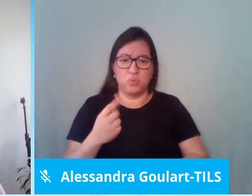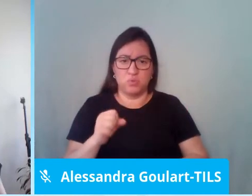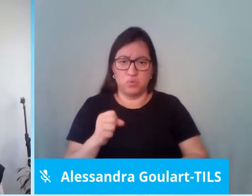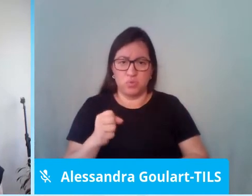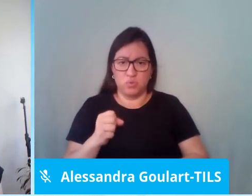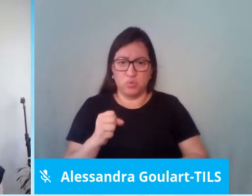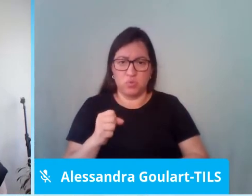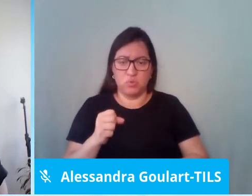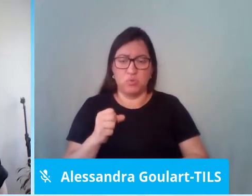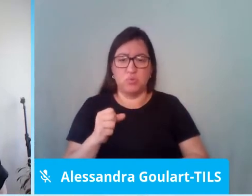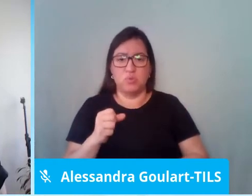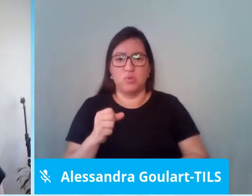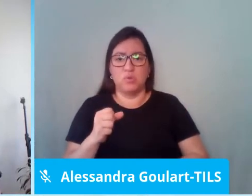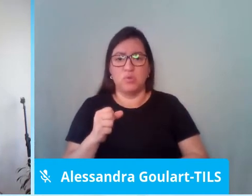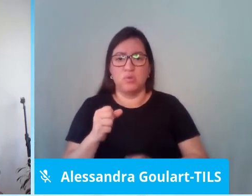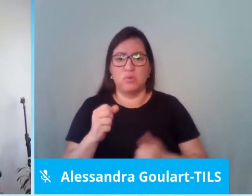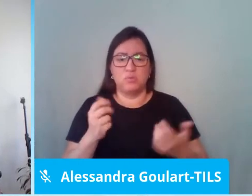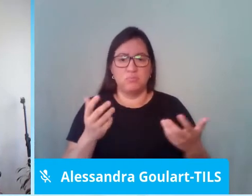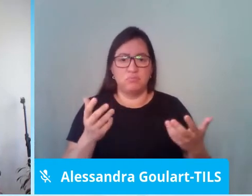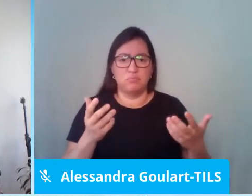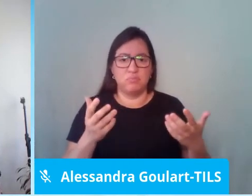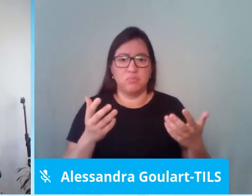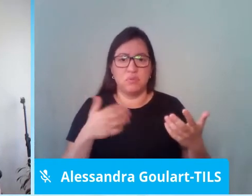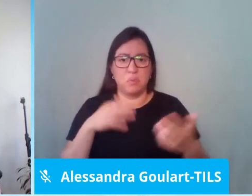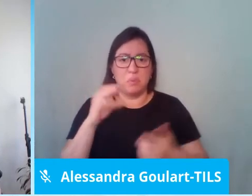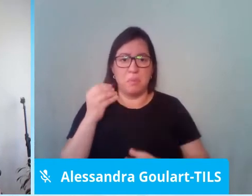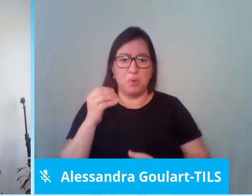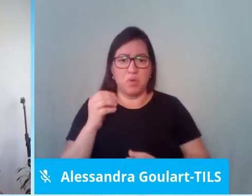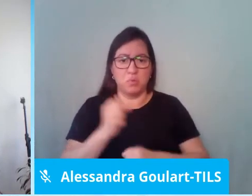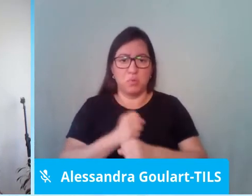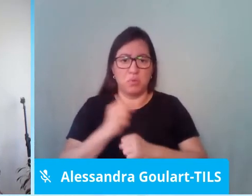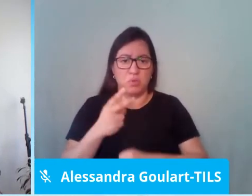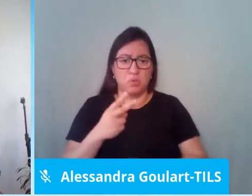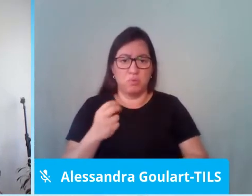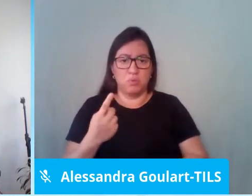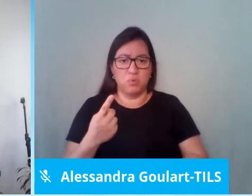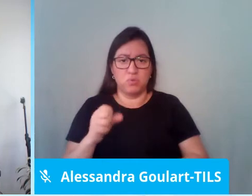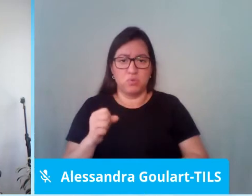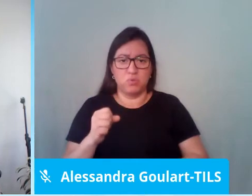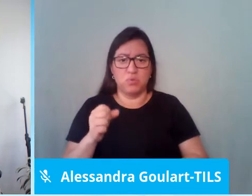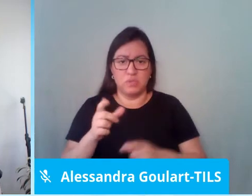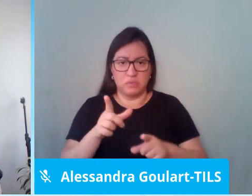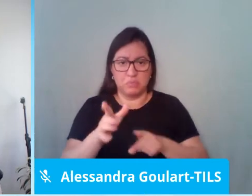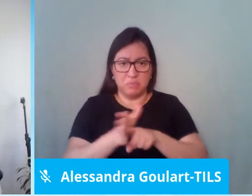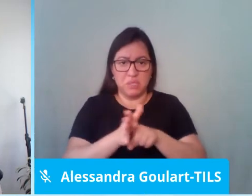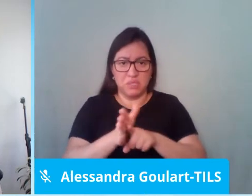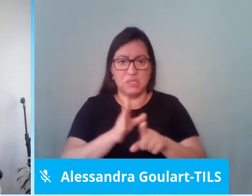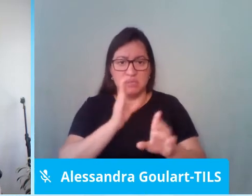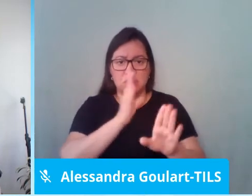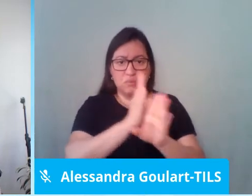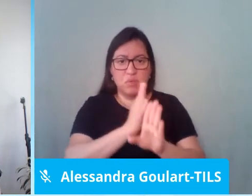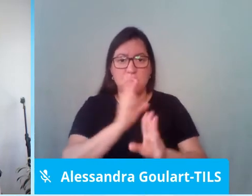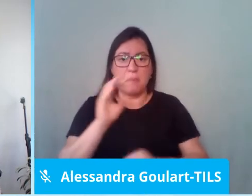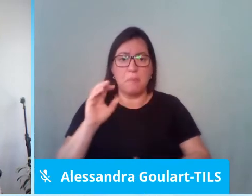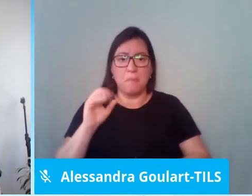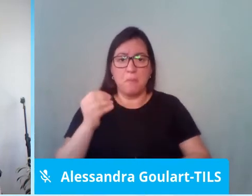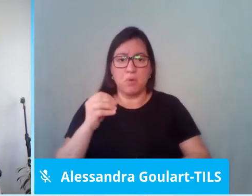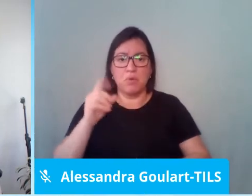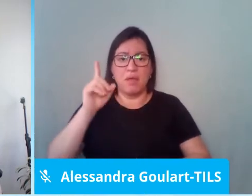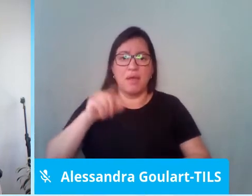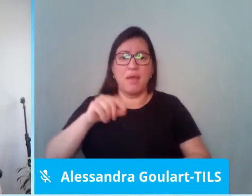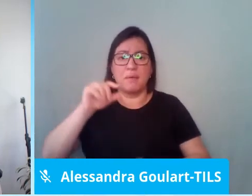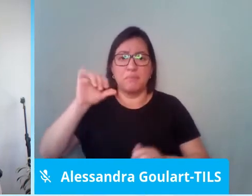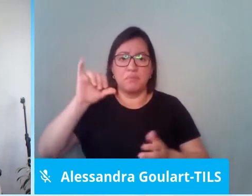corrigiu. Porto Alegre, em 2018, né, saiu uma pesquisa dizendo que Porto Alegre era a capital